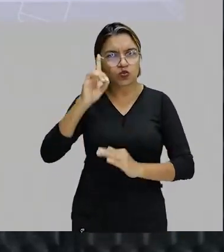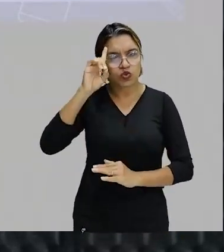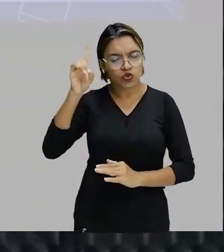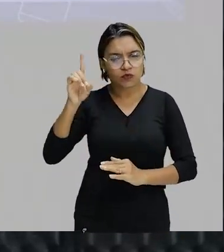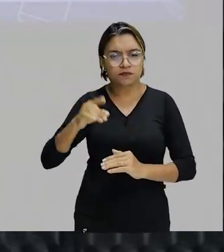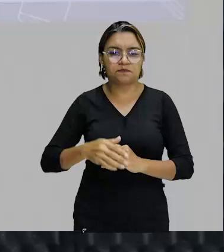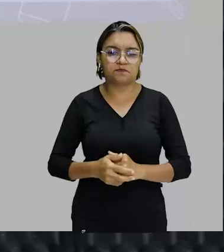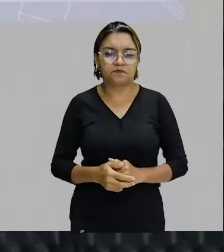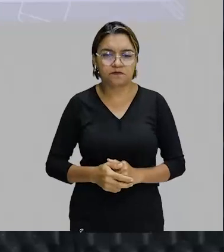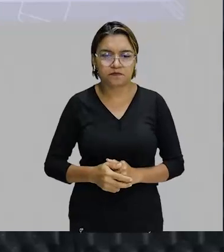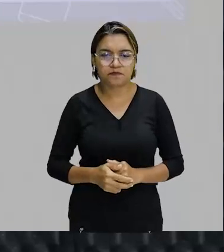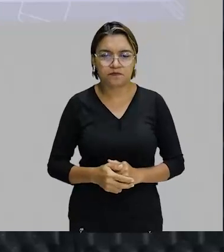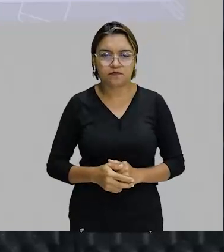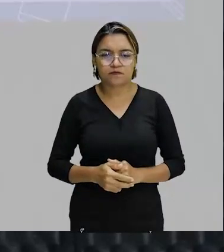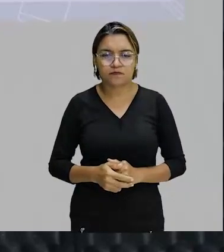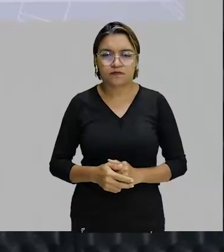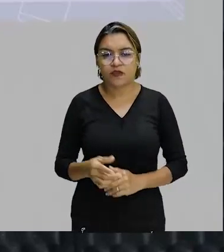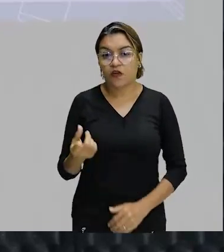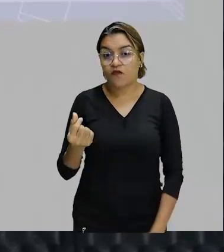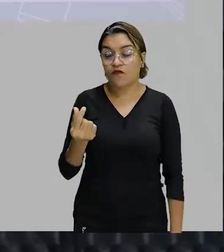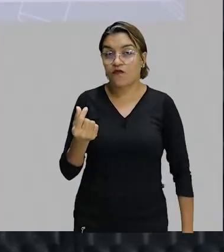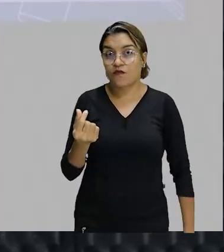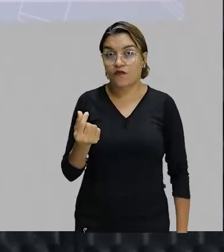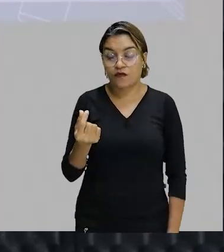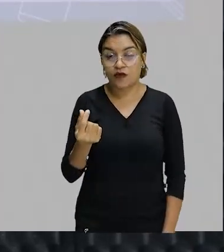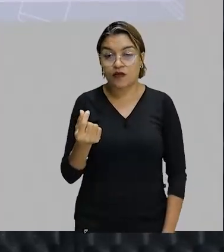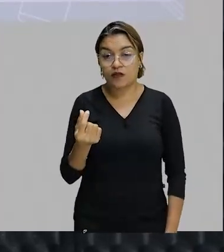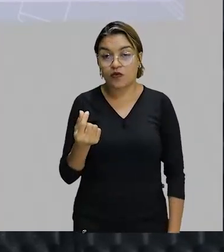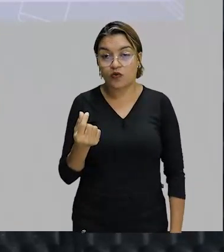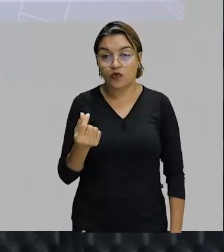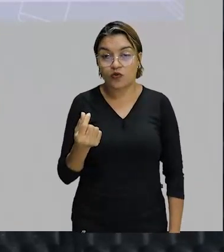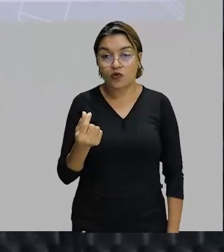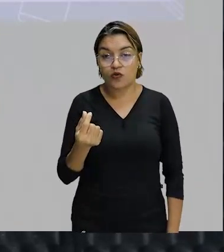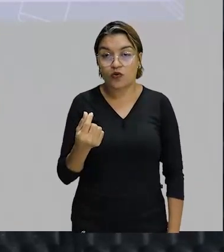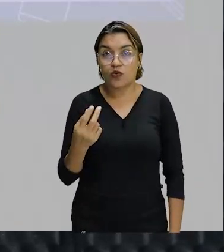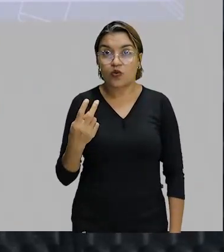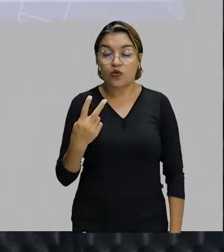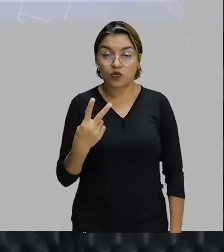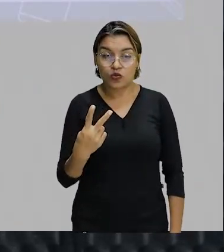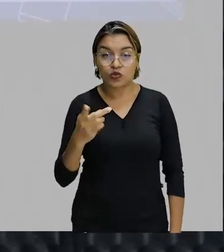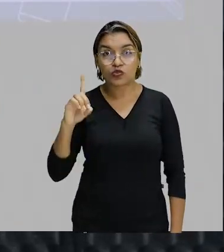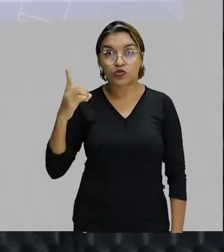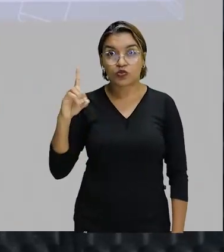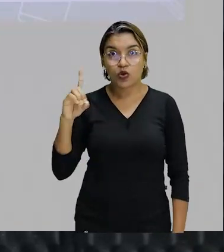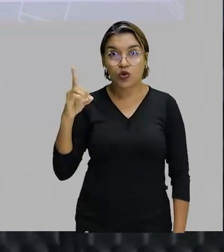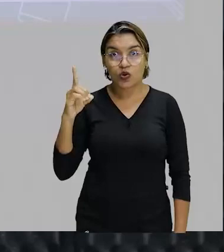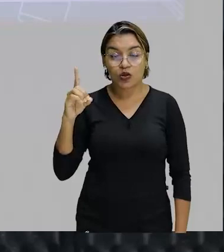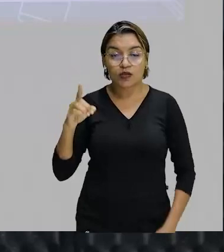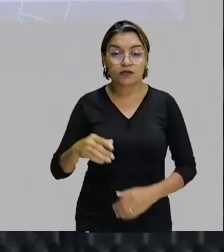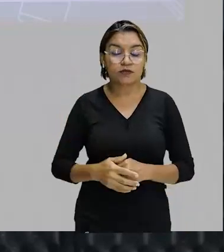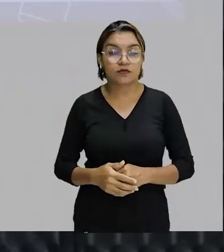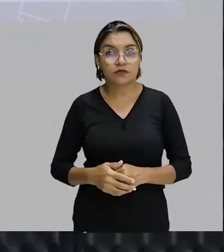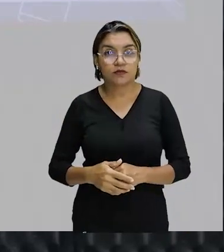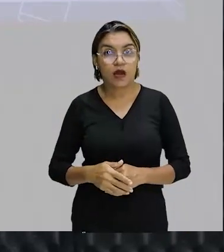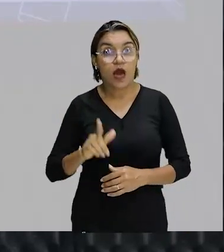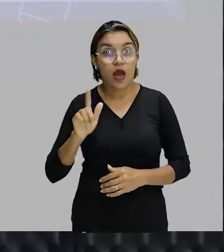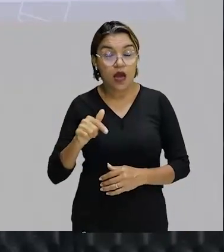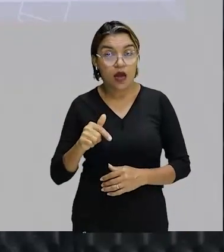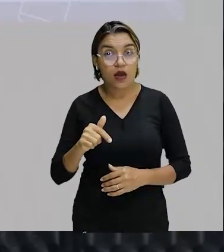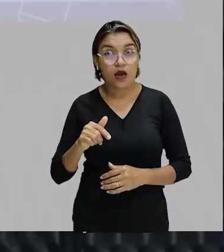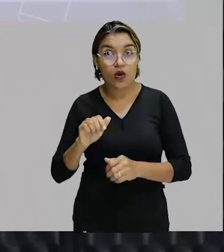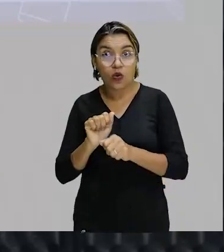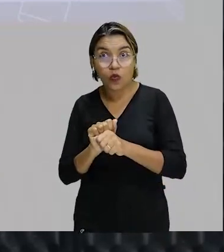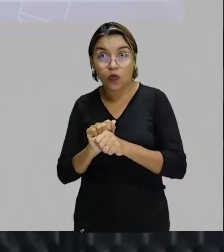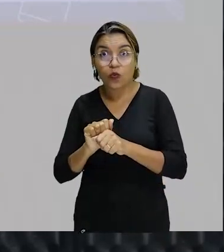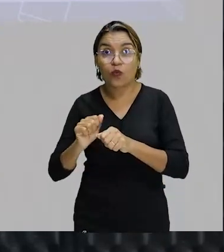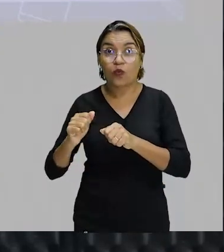meu jornal diário custa $2. Esse diário está se referindo ao jornal, é um adjetivo,